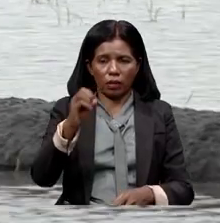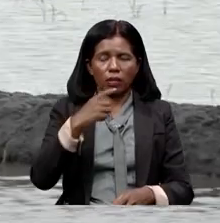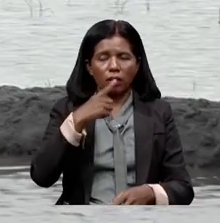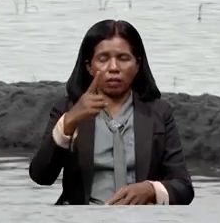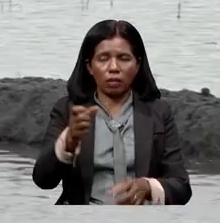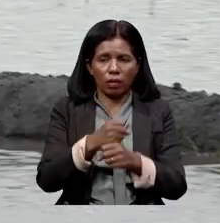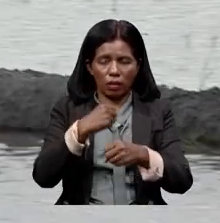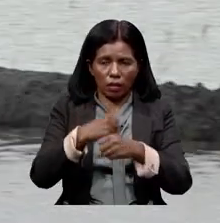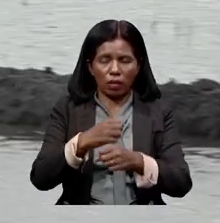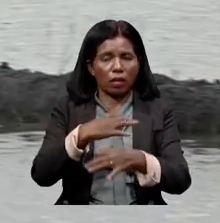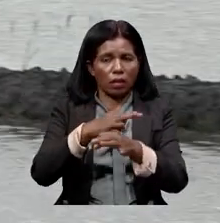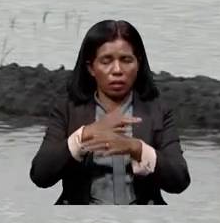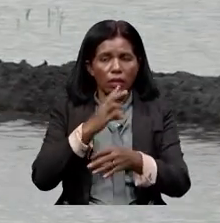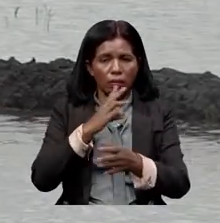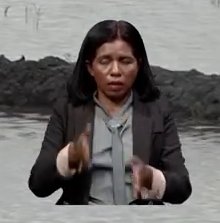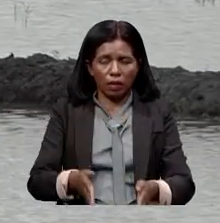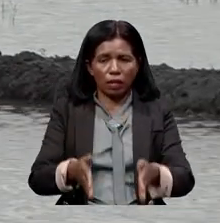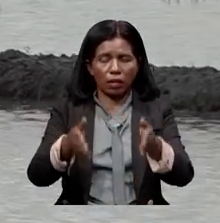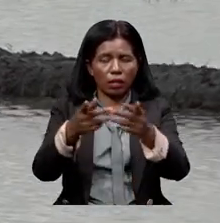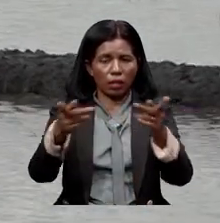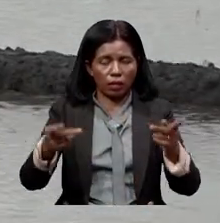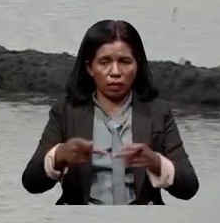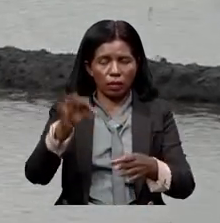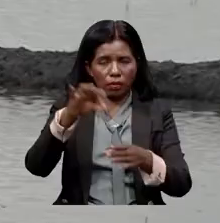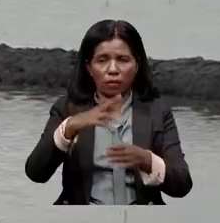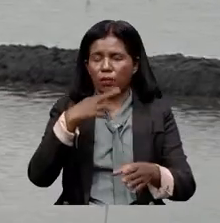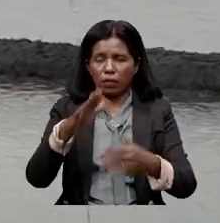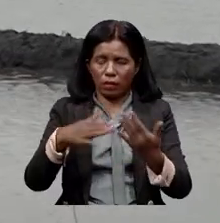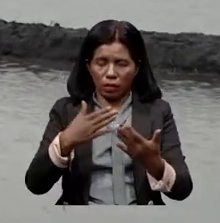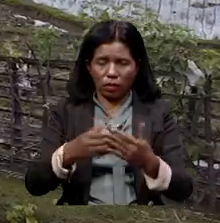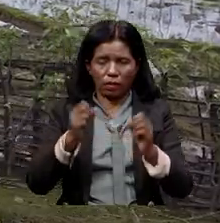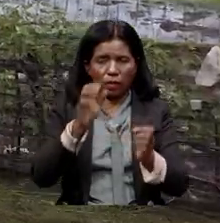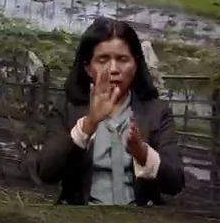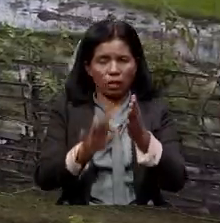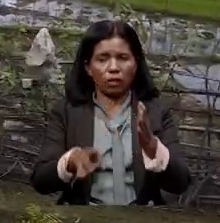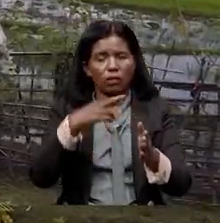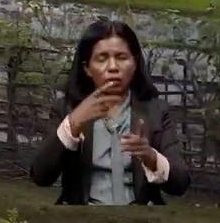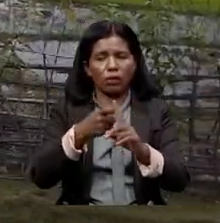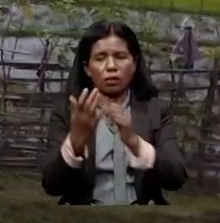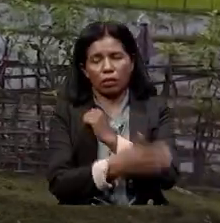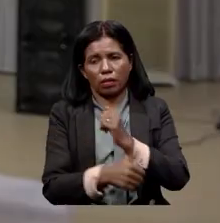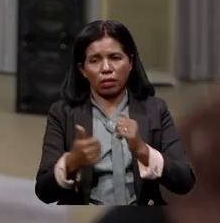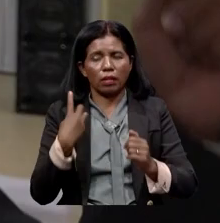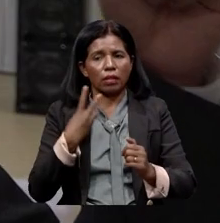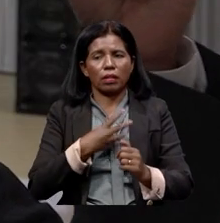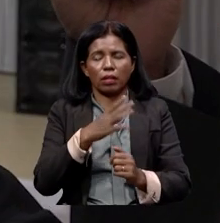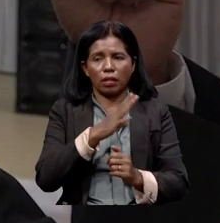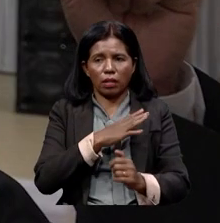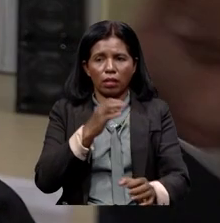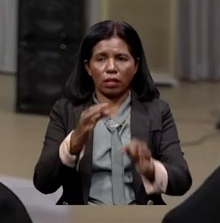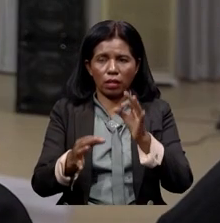construção e irrigação no radia irrigação Sira e a fato em potencial Sira ne, pela reduz força importação. E te espero que até